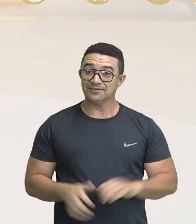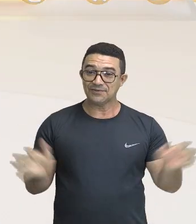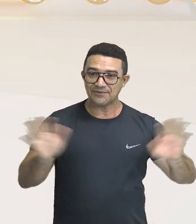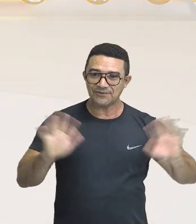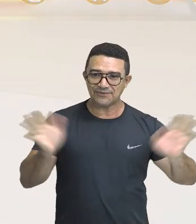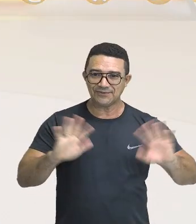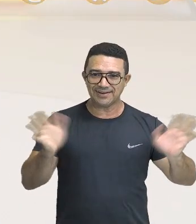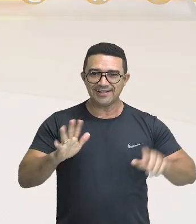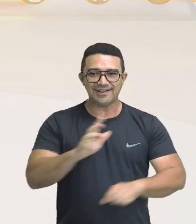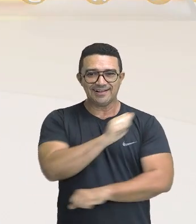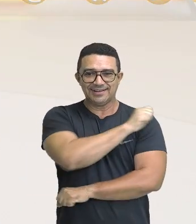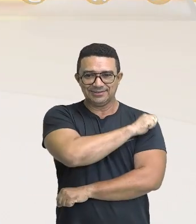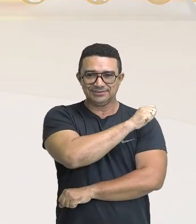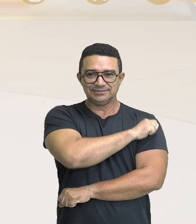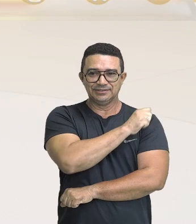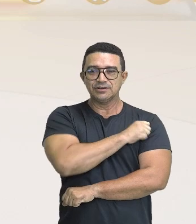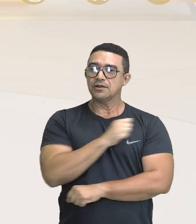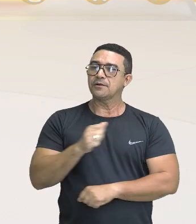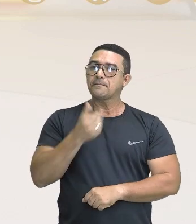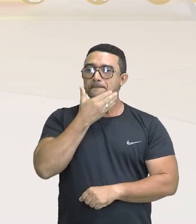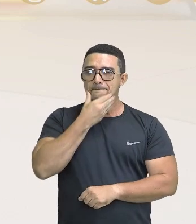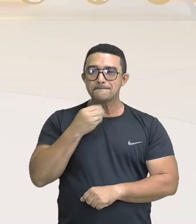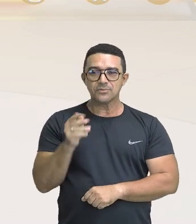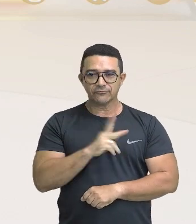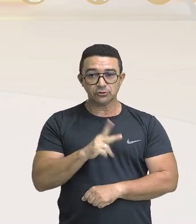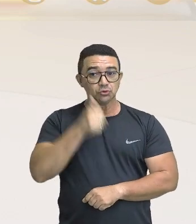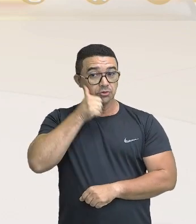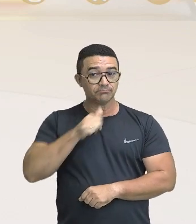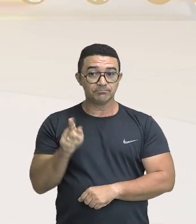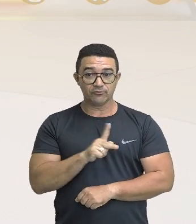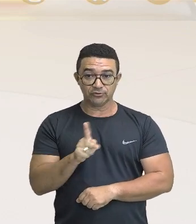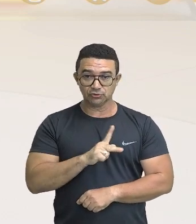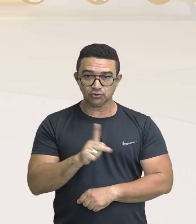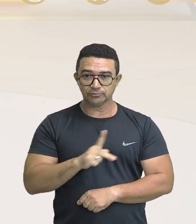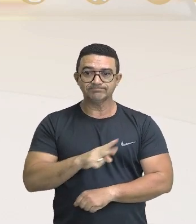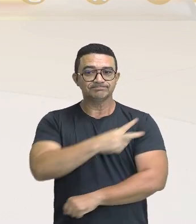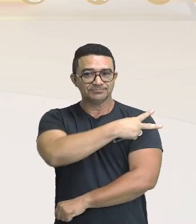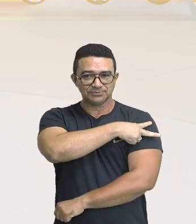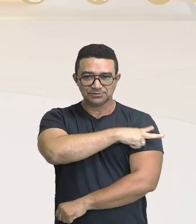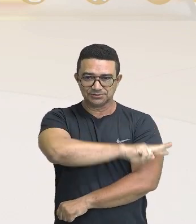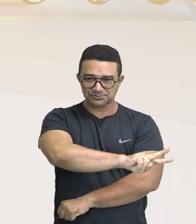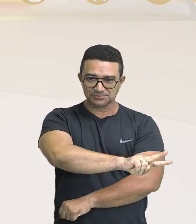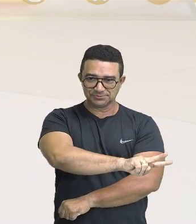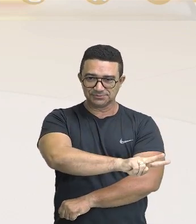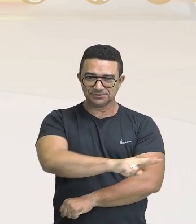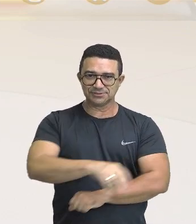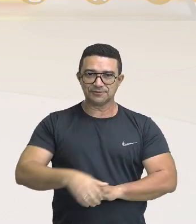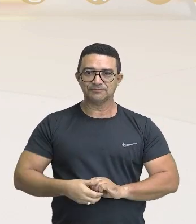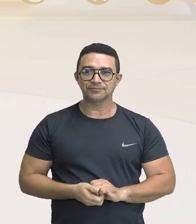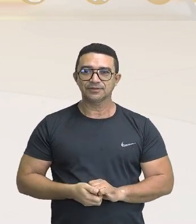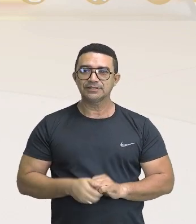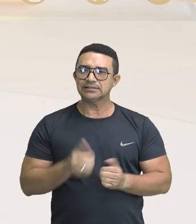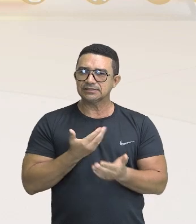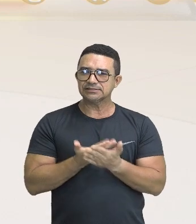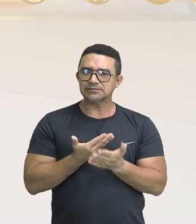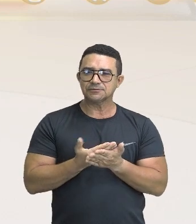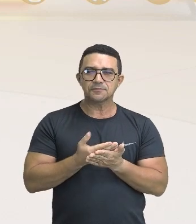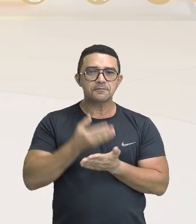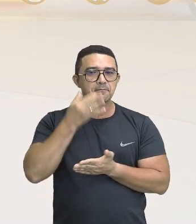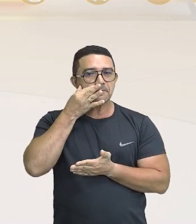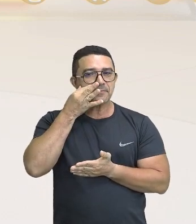Olá, estudantes, professores e professoras da segunda série do ensino presencial com